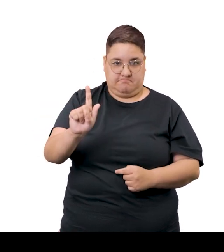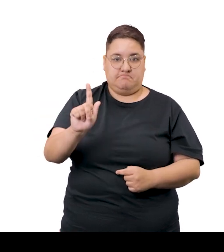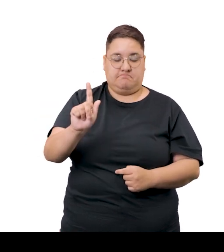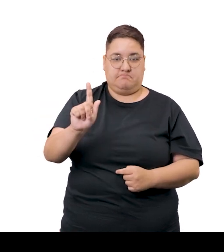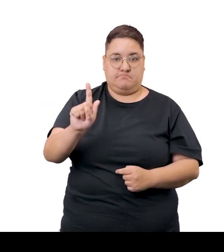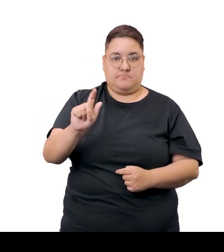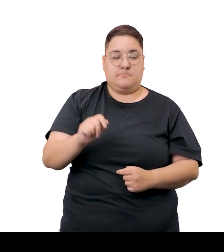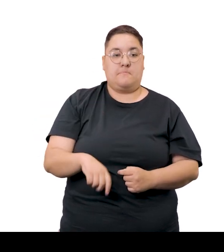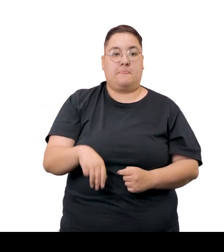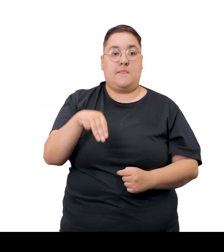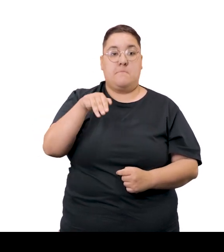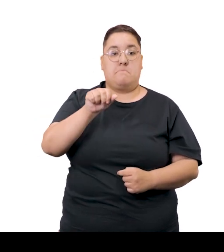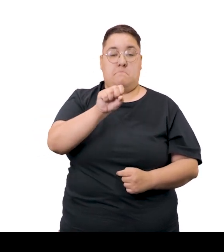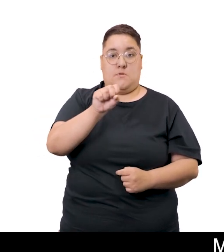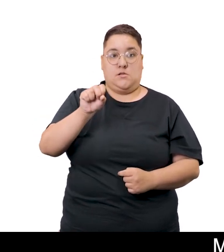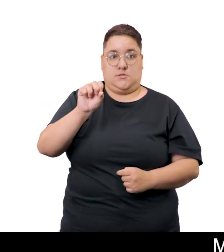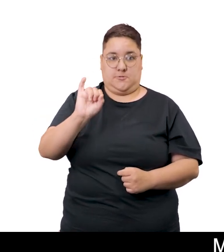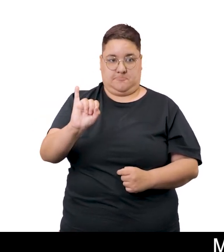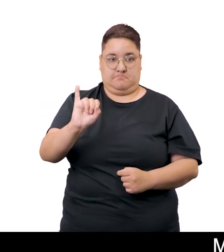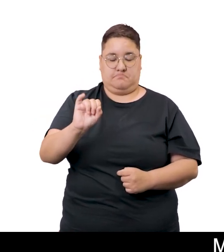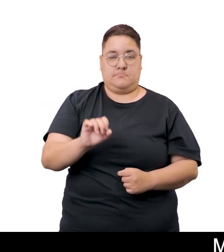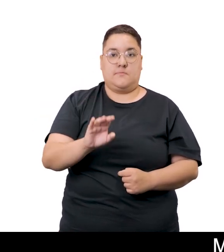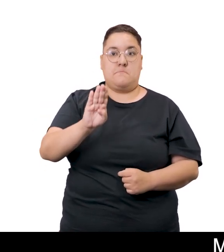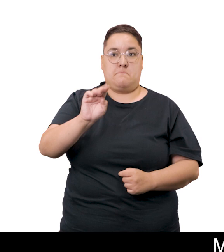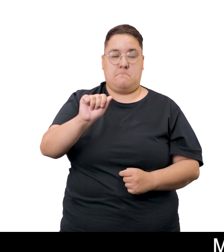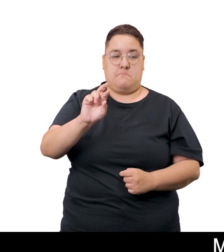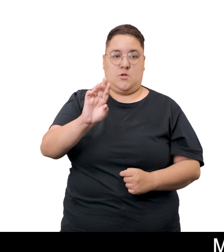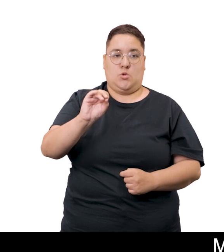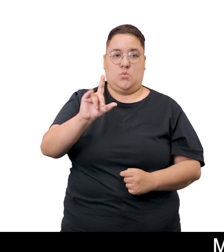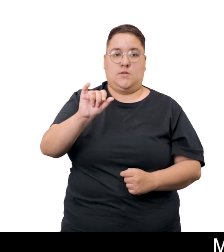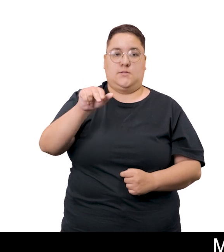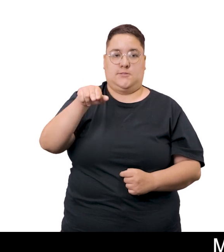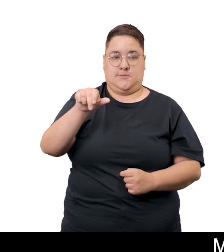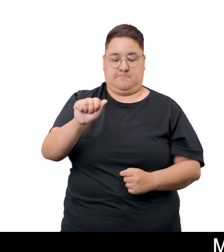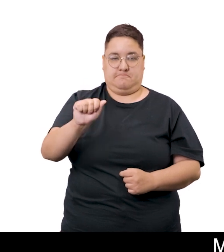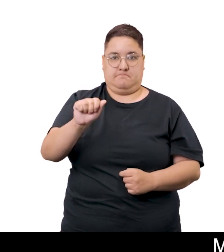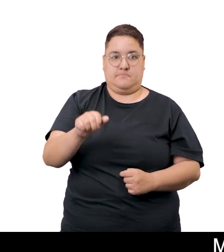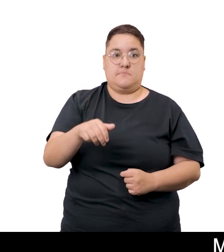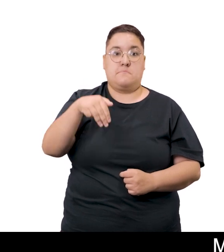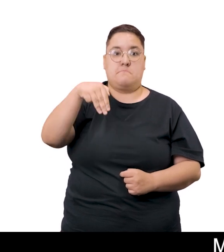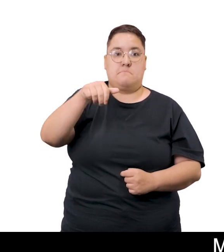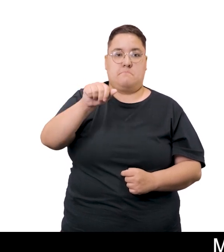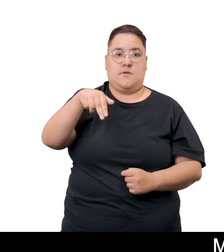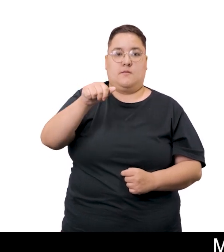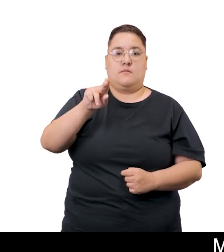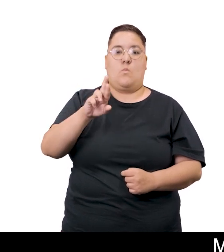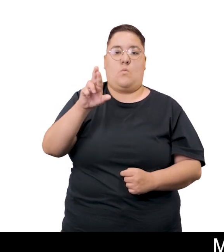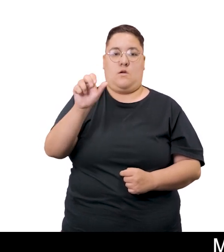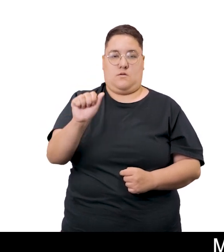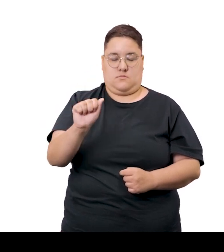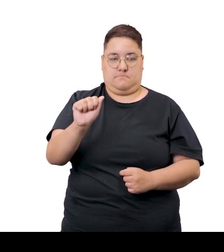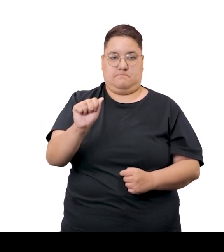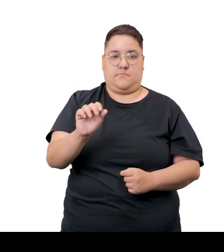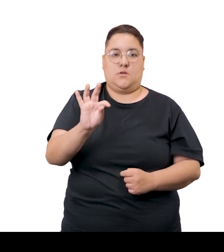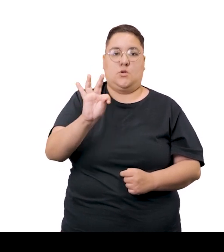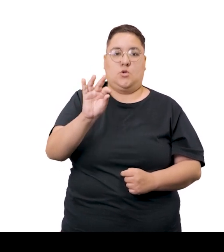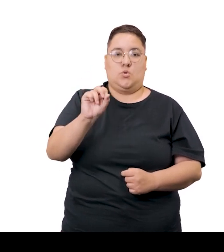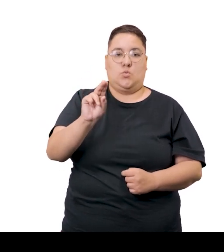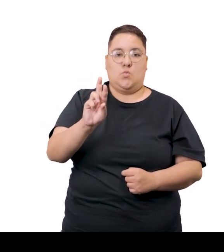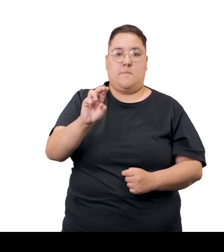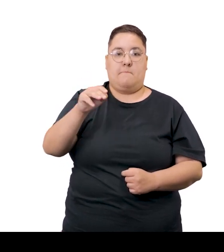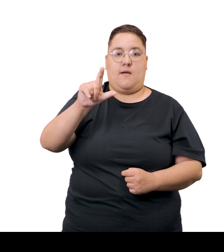Mani, Bartolina Xixa, Manauara Clandestina, Turmaline e Ventura Profana.